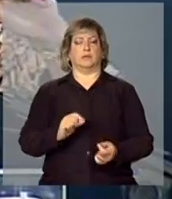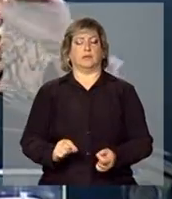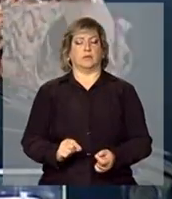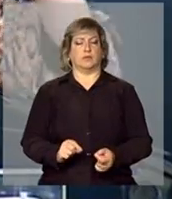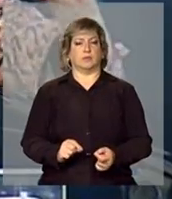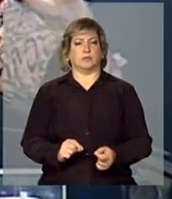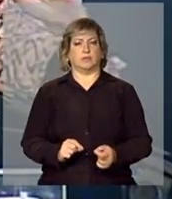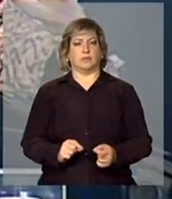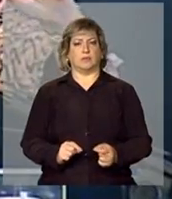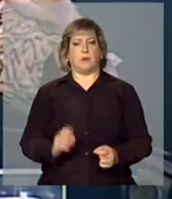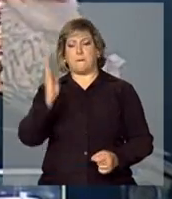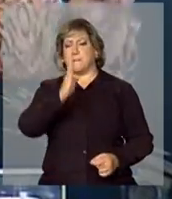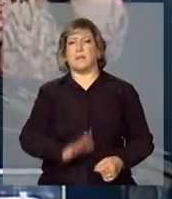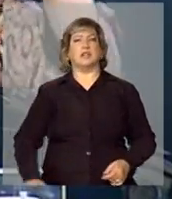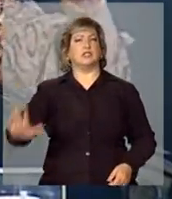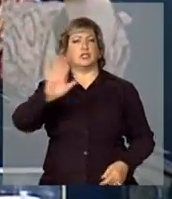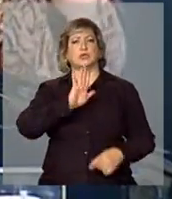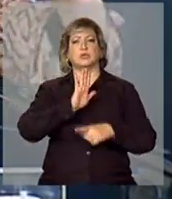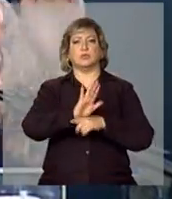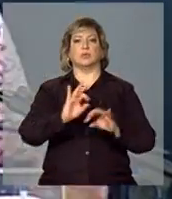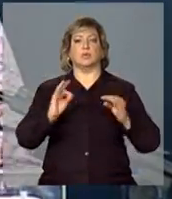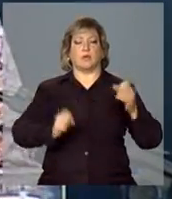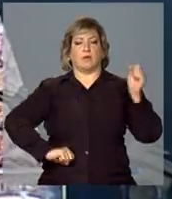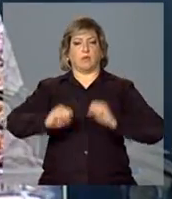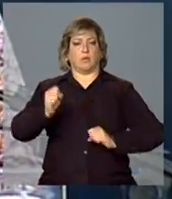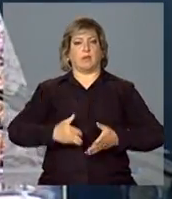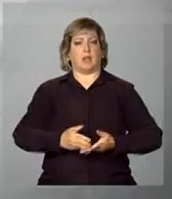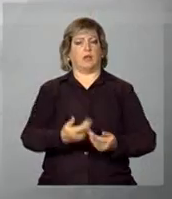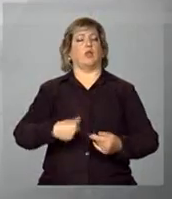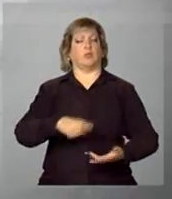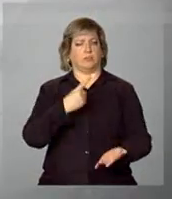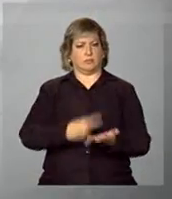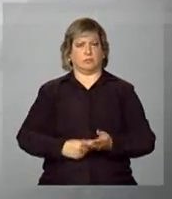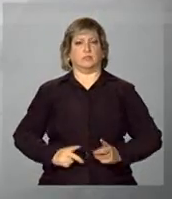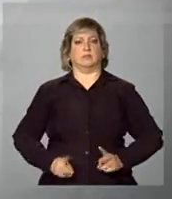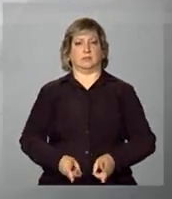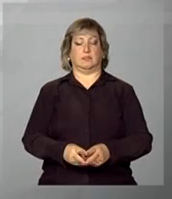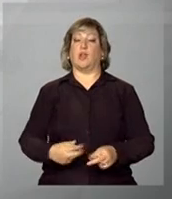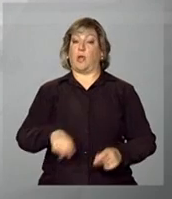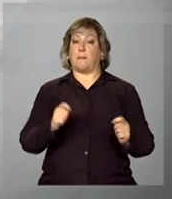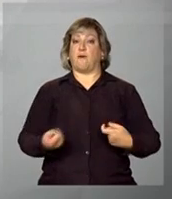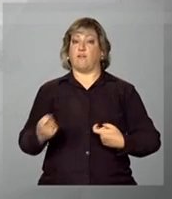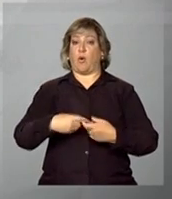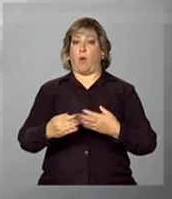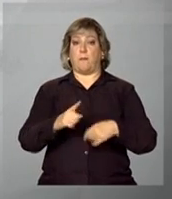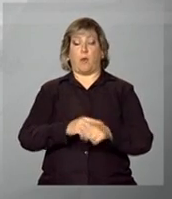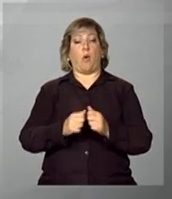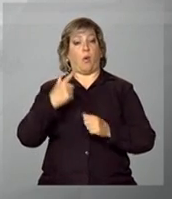conteúdo nacional para a indústria naval. Podemos voltar a